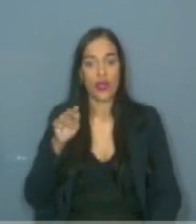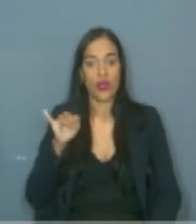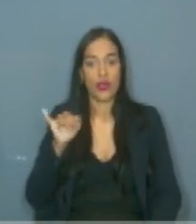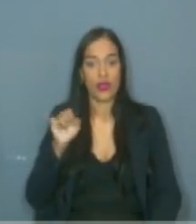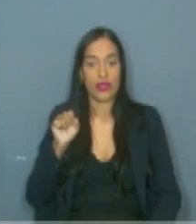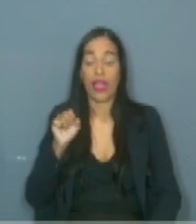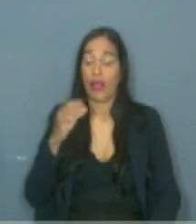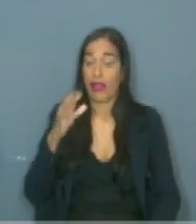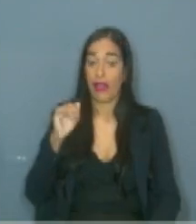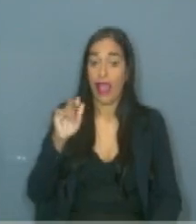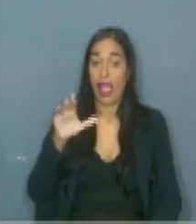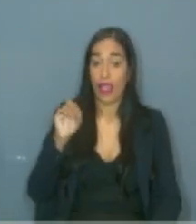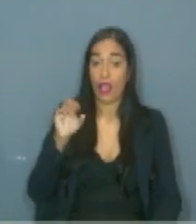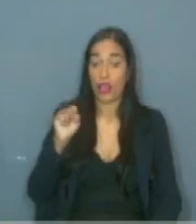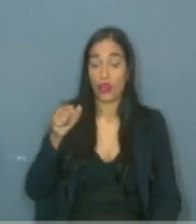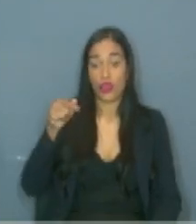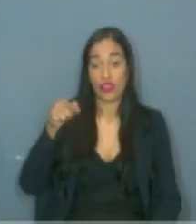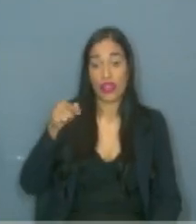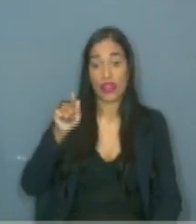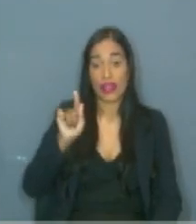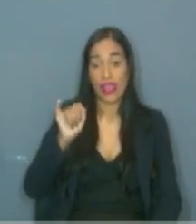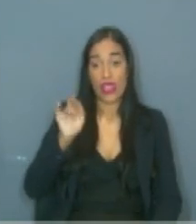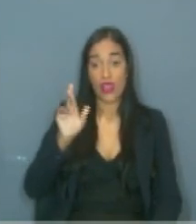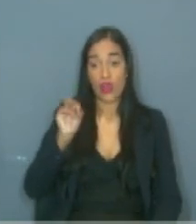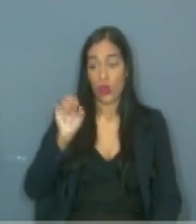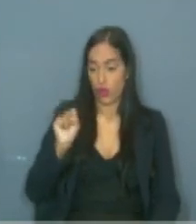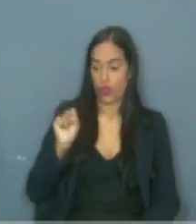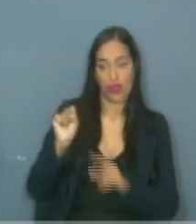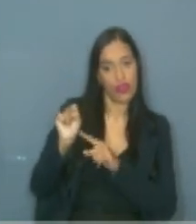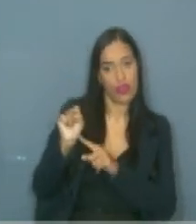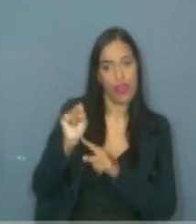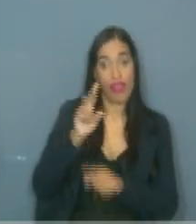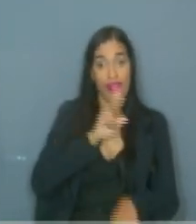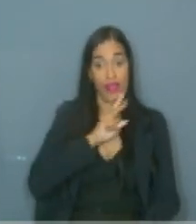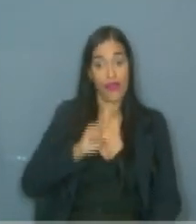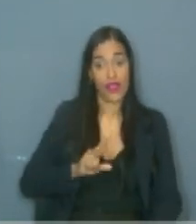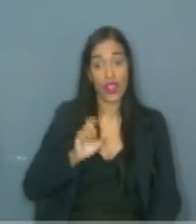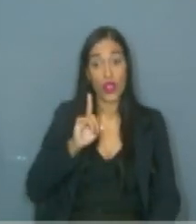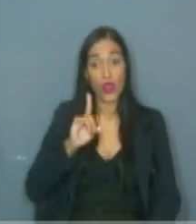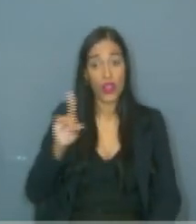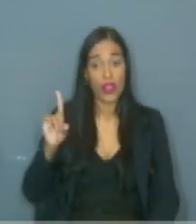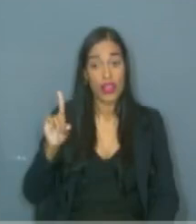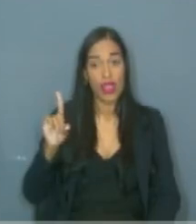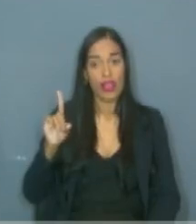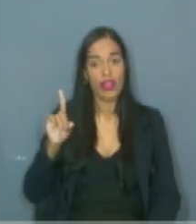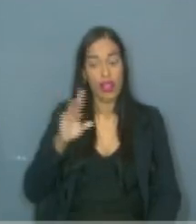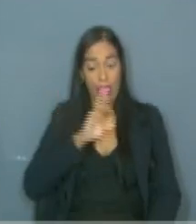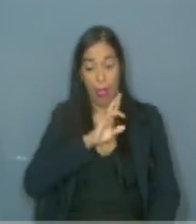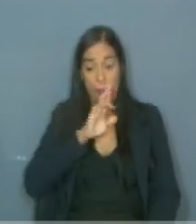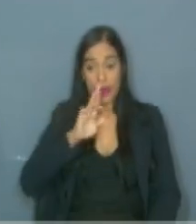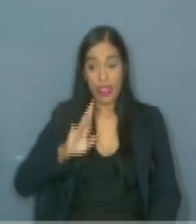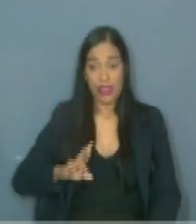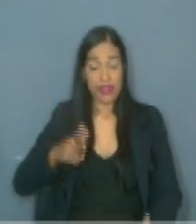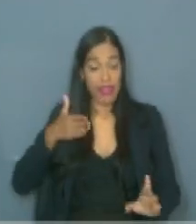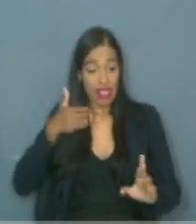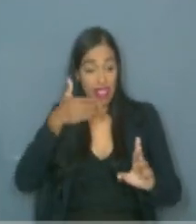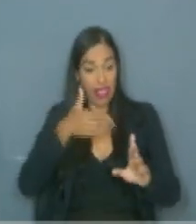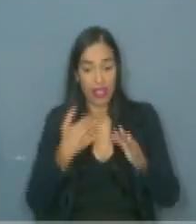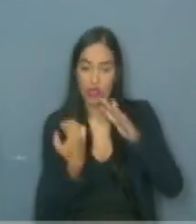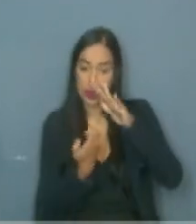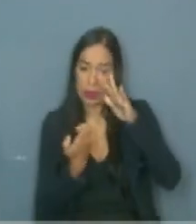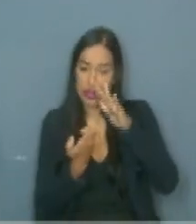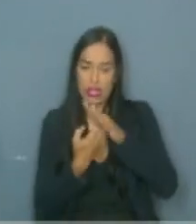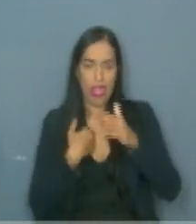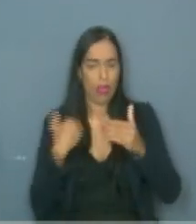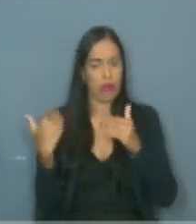vereador Carlos Gueiros. O vereador Carlos Gueiros. Que era um vereador de direita, é um vereador representante do empresariado, era um vereador que